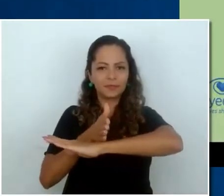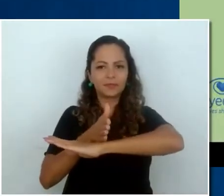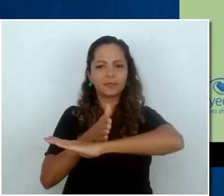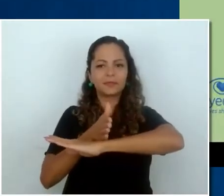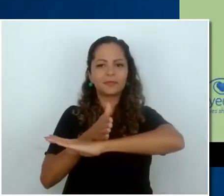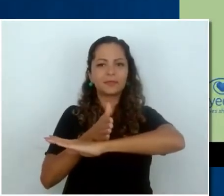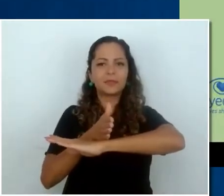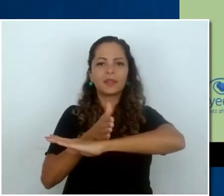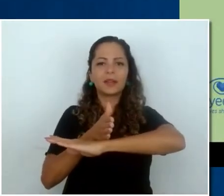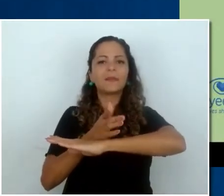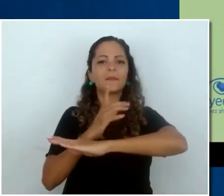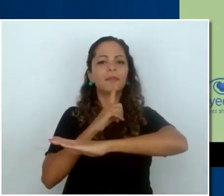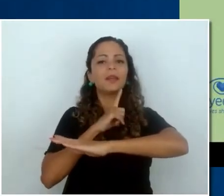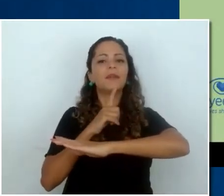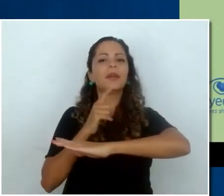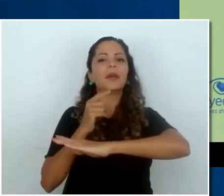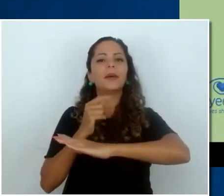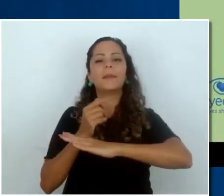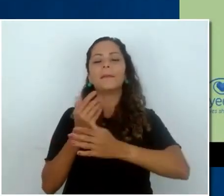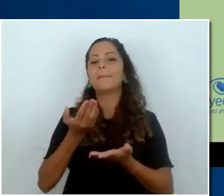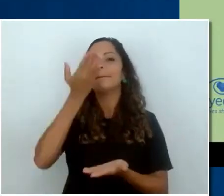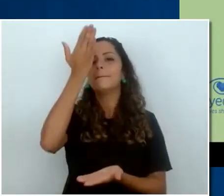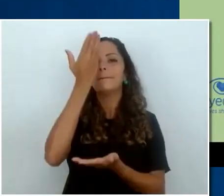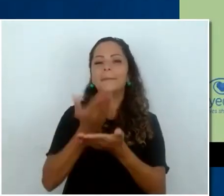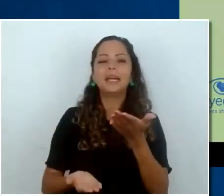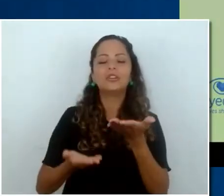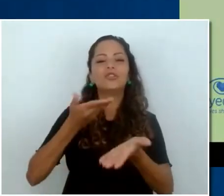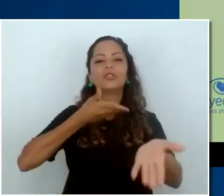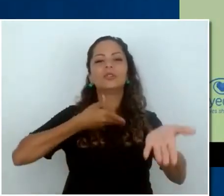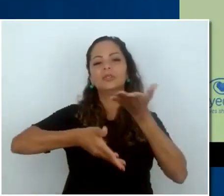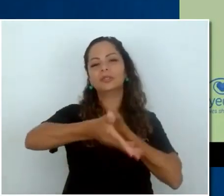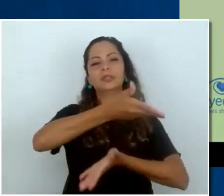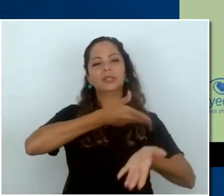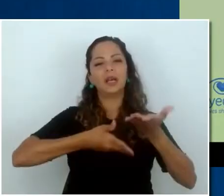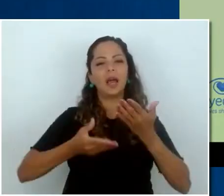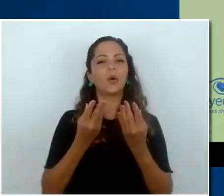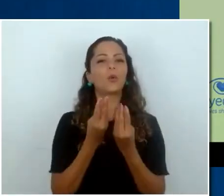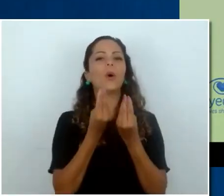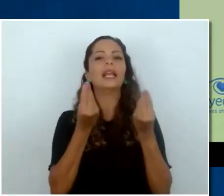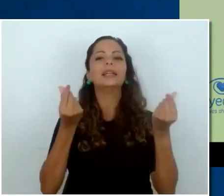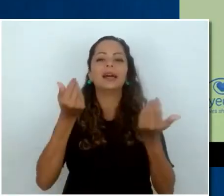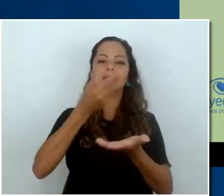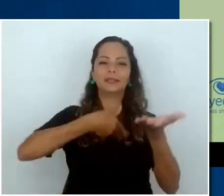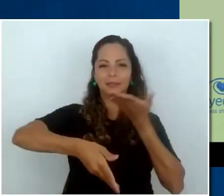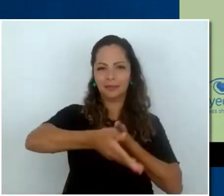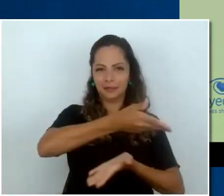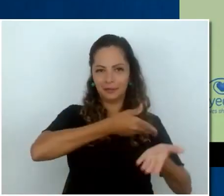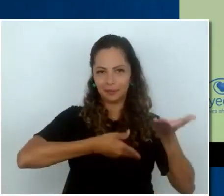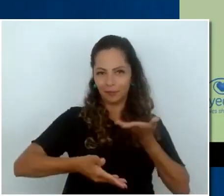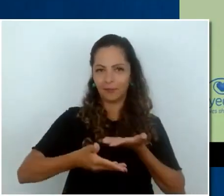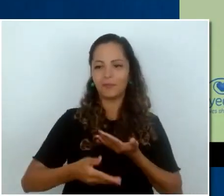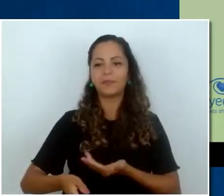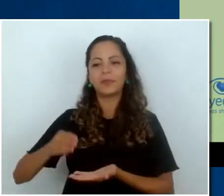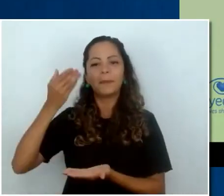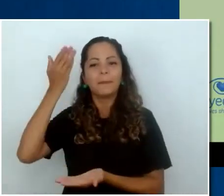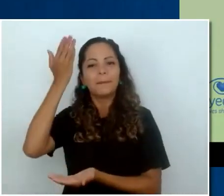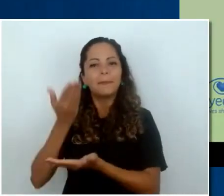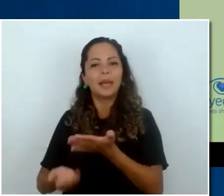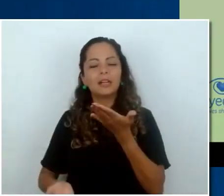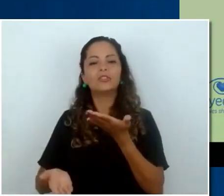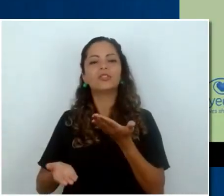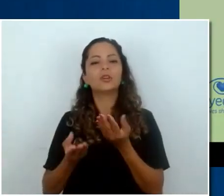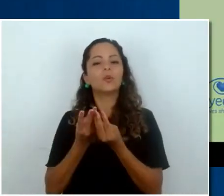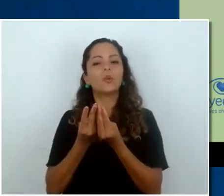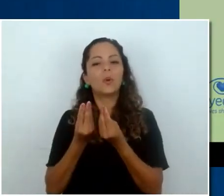na qualidade da interação social comparado com outros da sua idade, perda na qualidade da